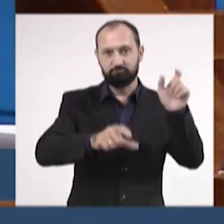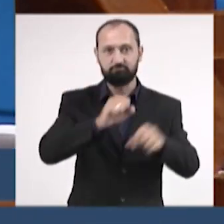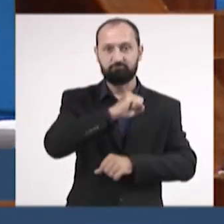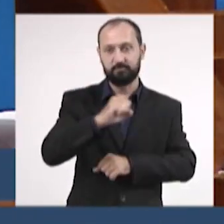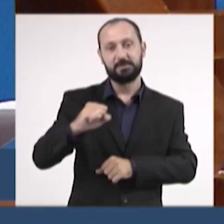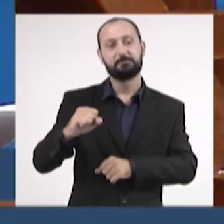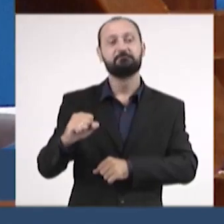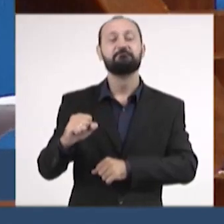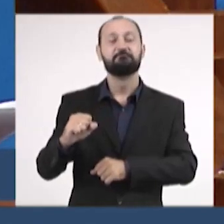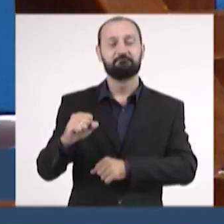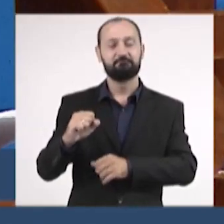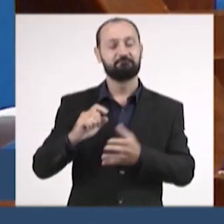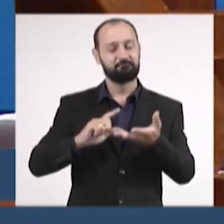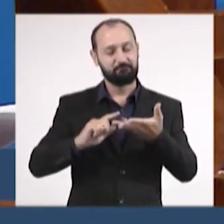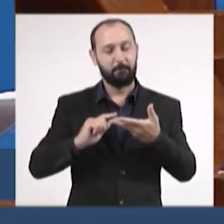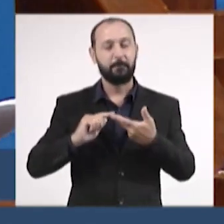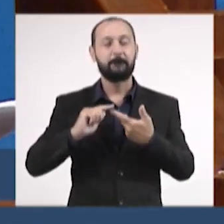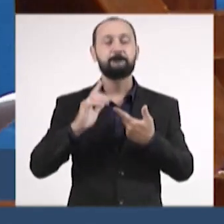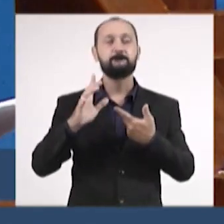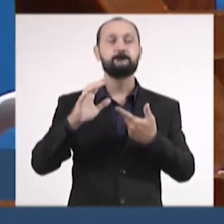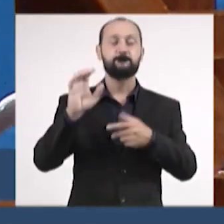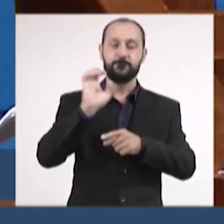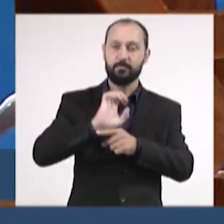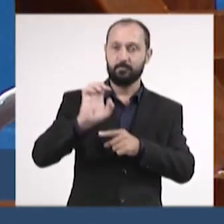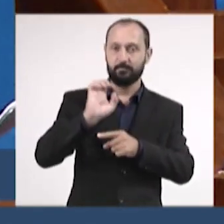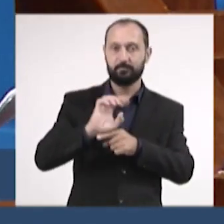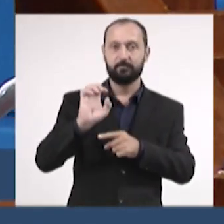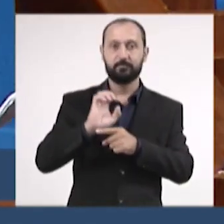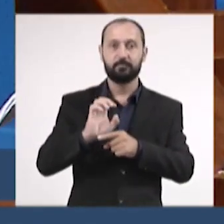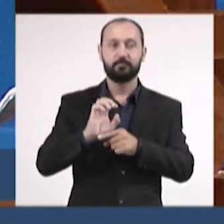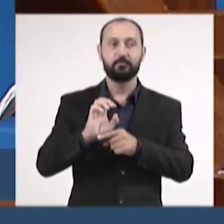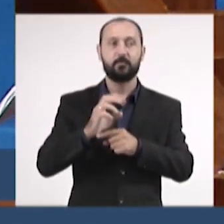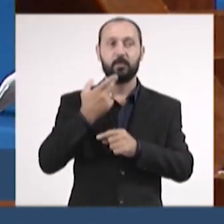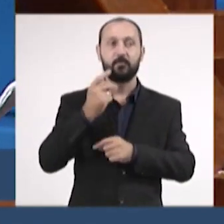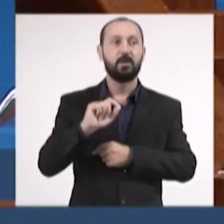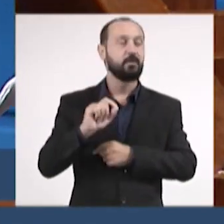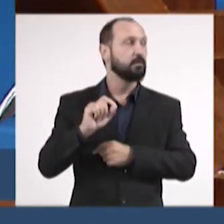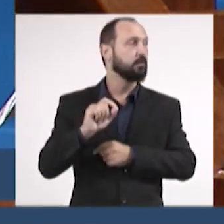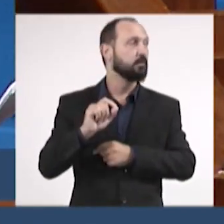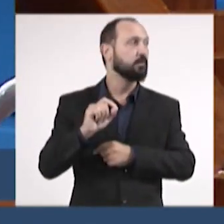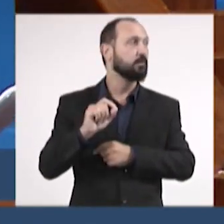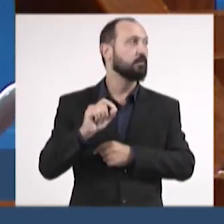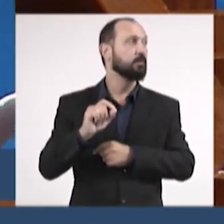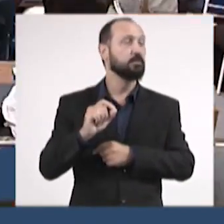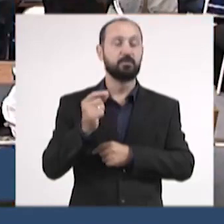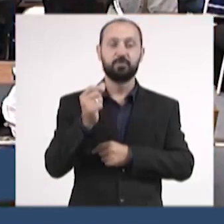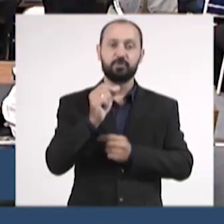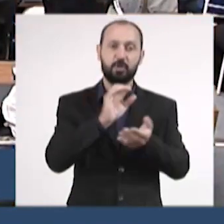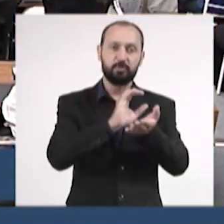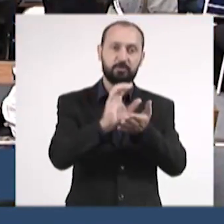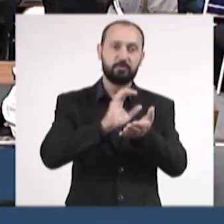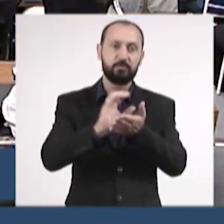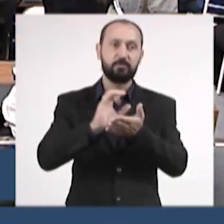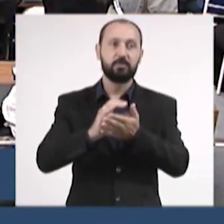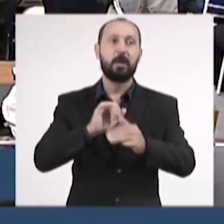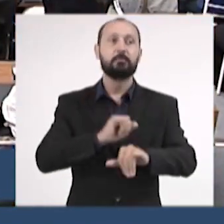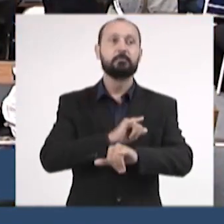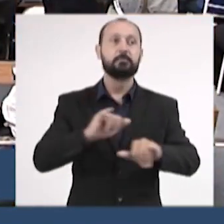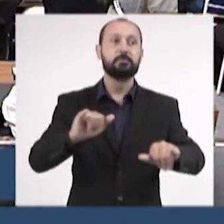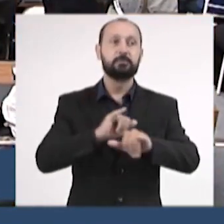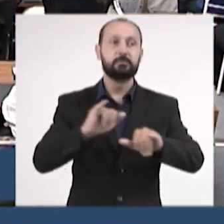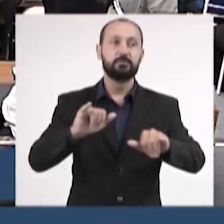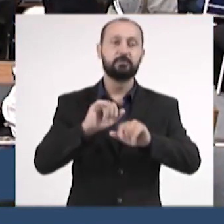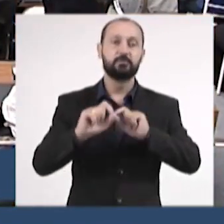quero dizer que, muitas vezes, o Estado, ele diz que não compensa investir dinheiro em campanha